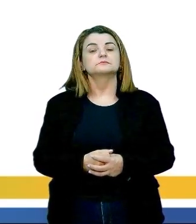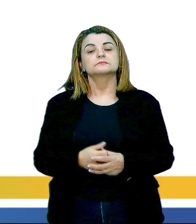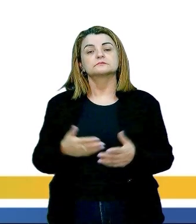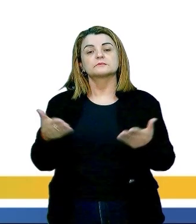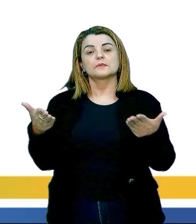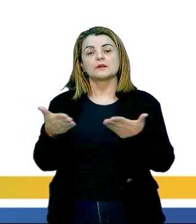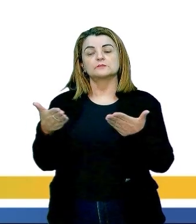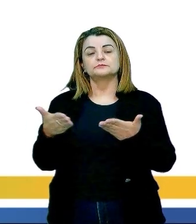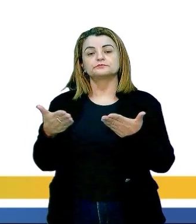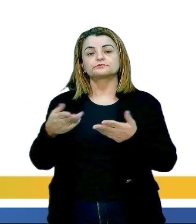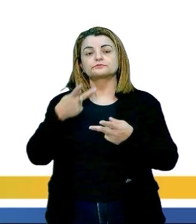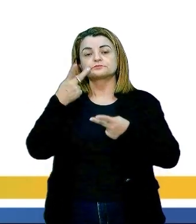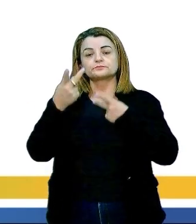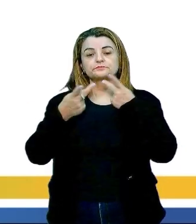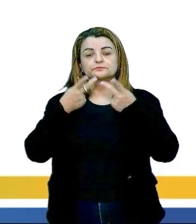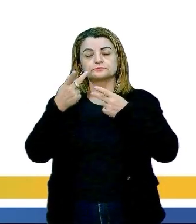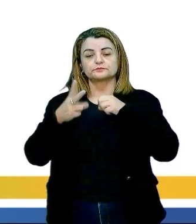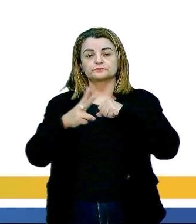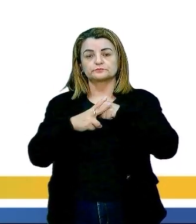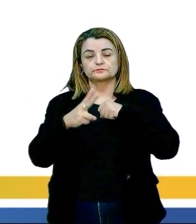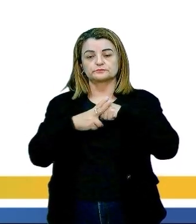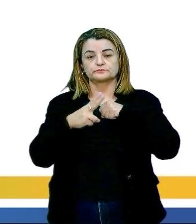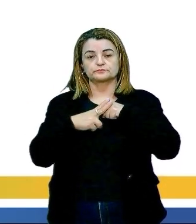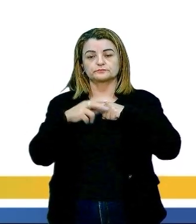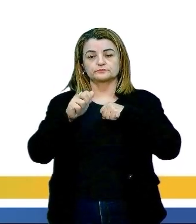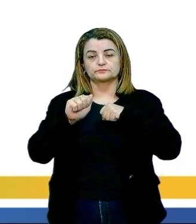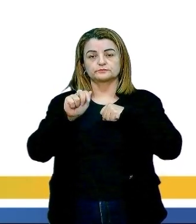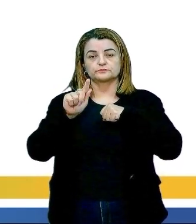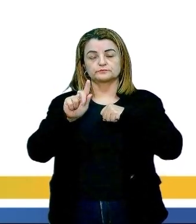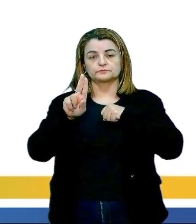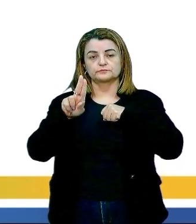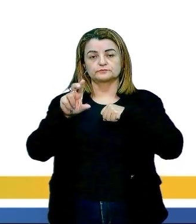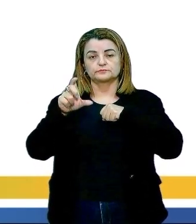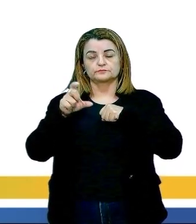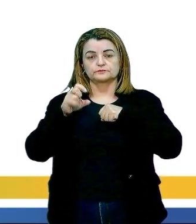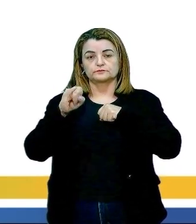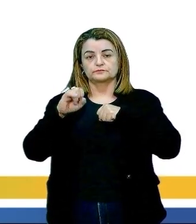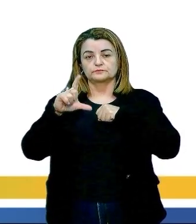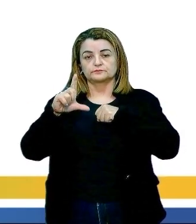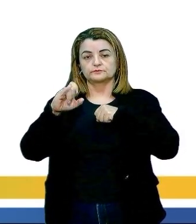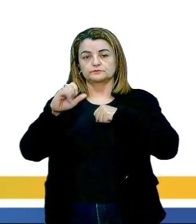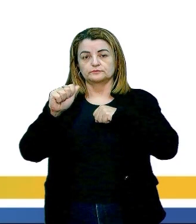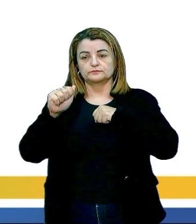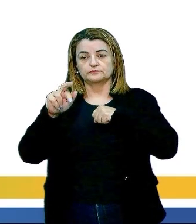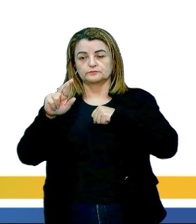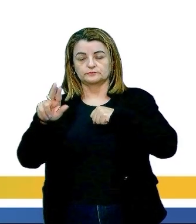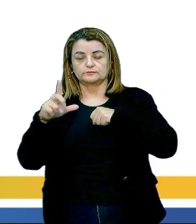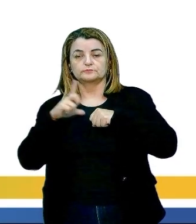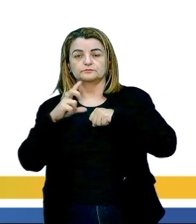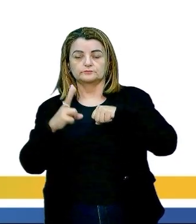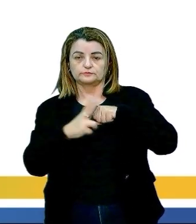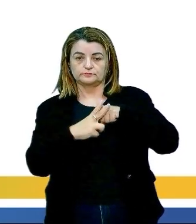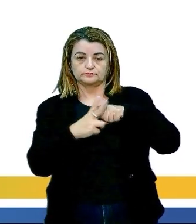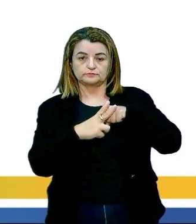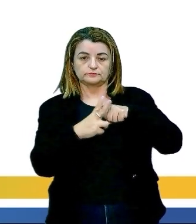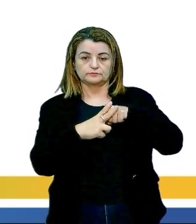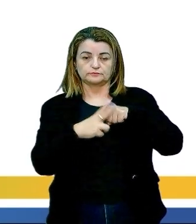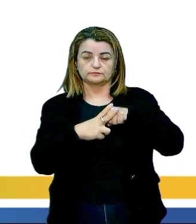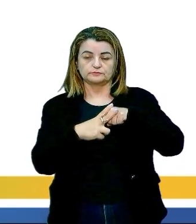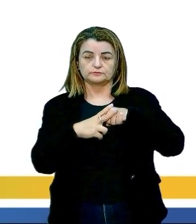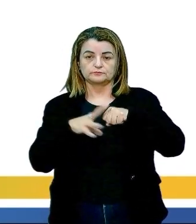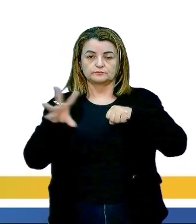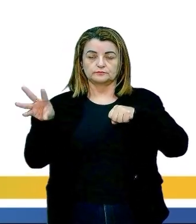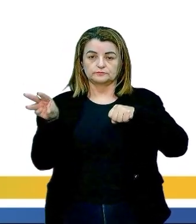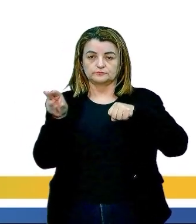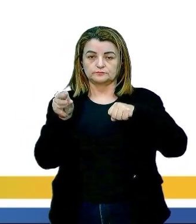A conjugação do verbo auxiliar na forma negativa, nós temos ali o verbo auxiliar com o